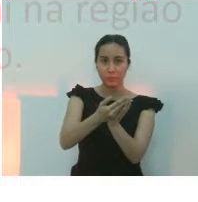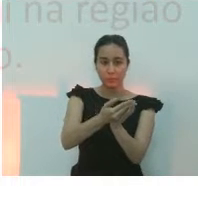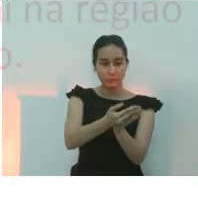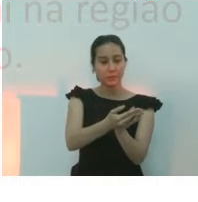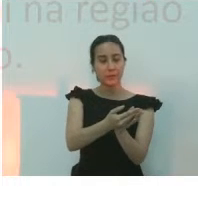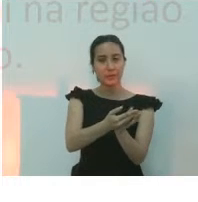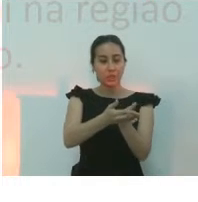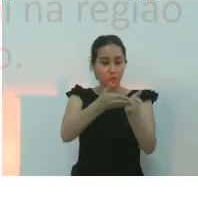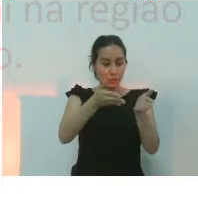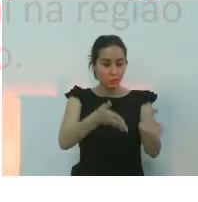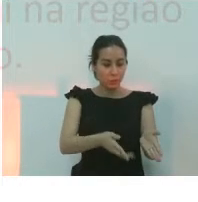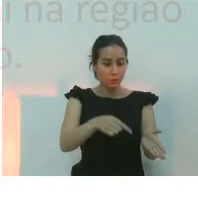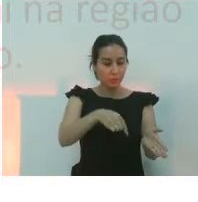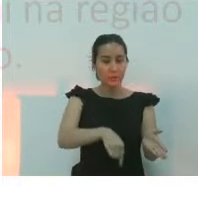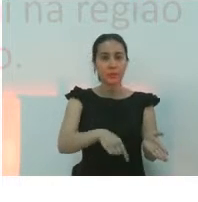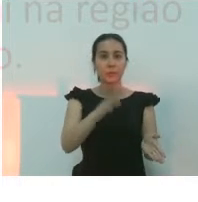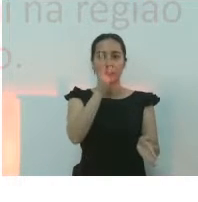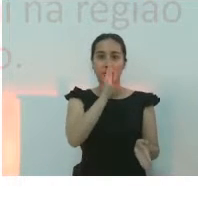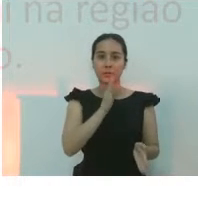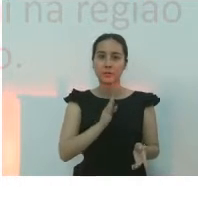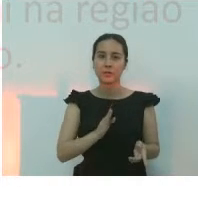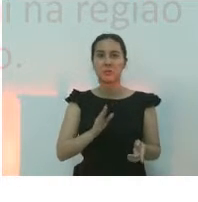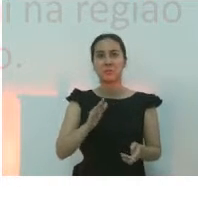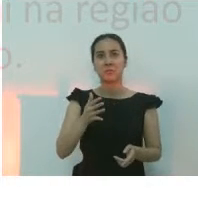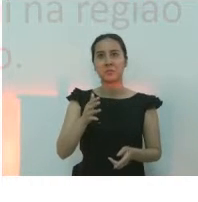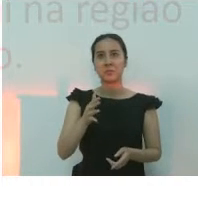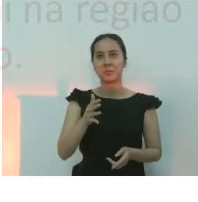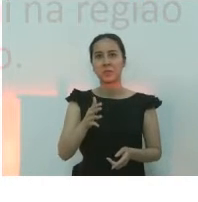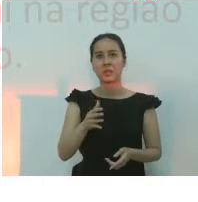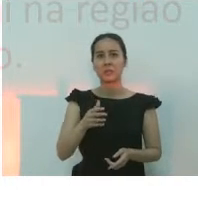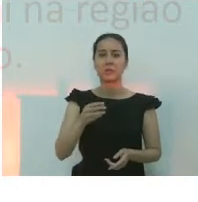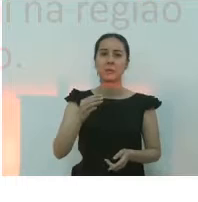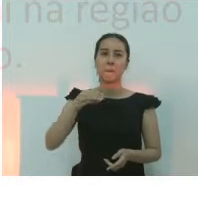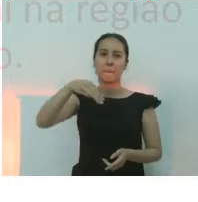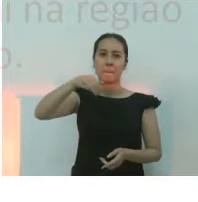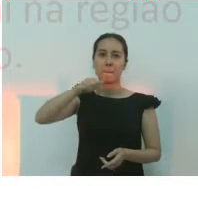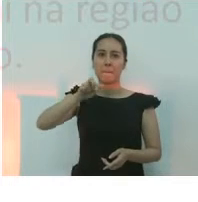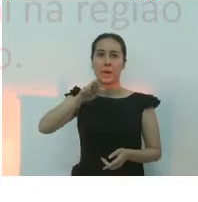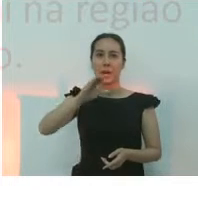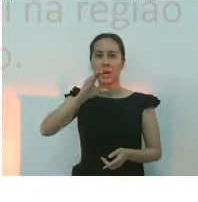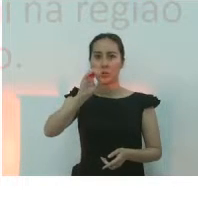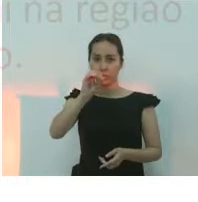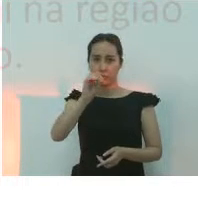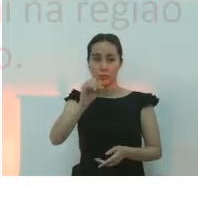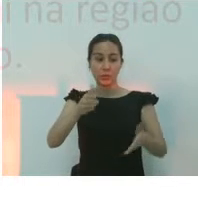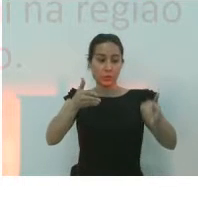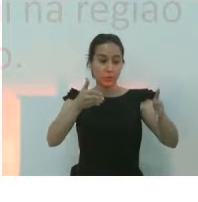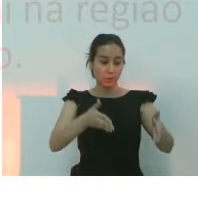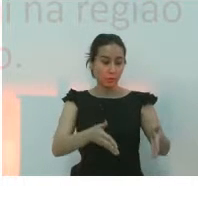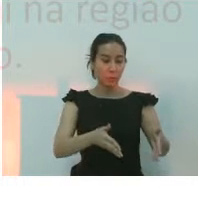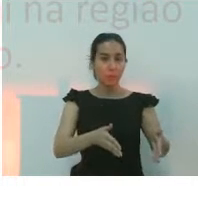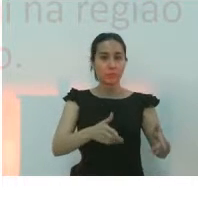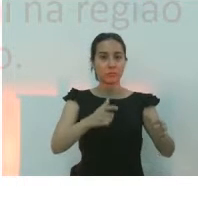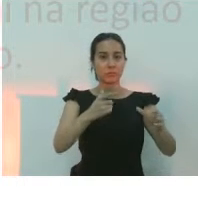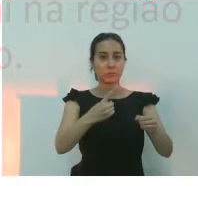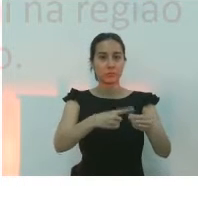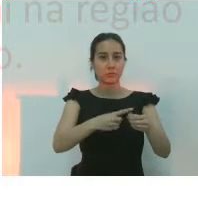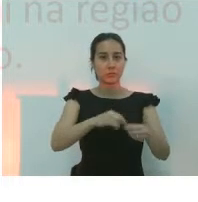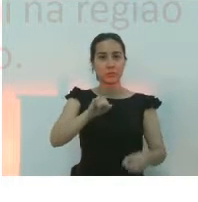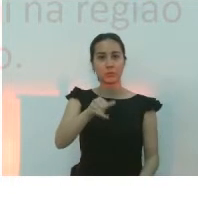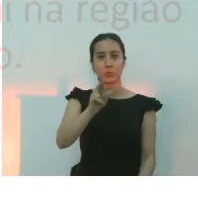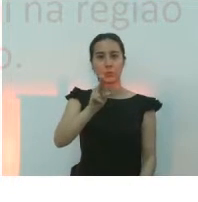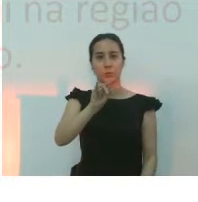chegou aqui no brasil em março 20 ele chegou na pensão de juiz de fora no dia 21 pelo